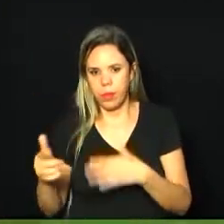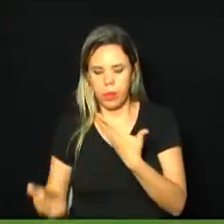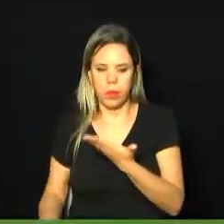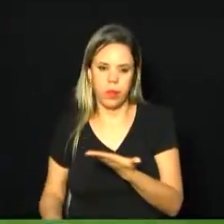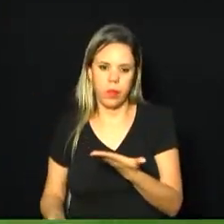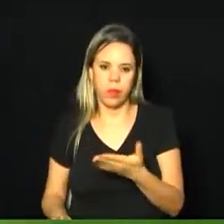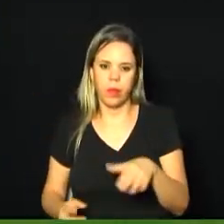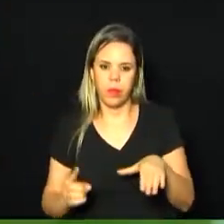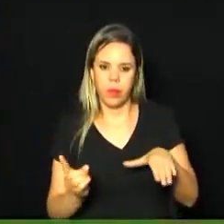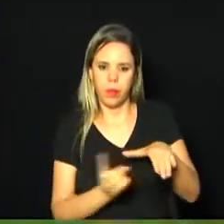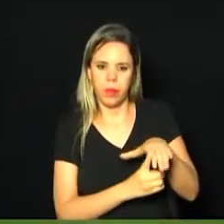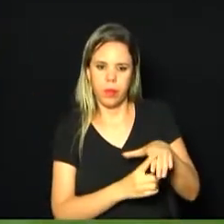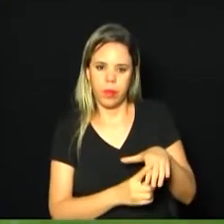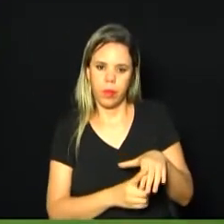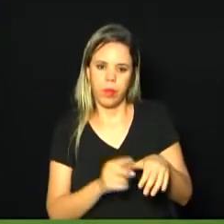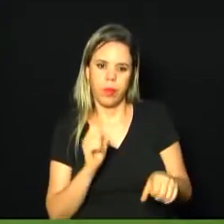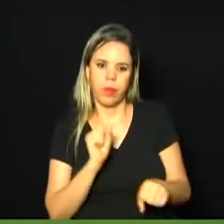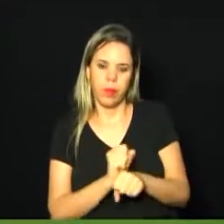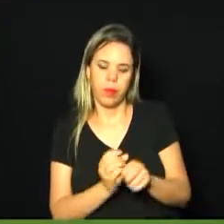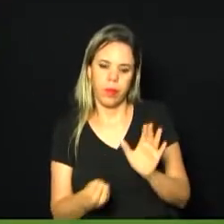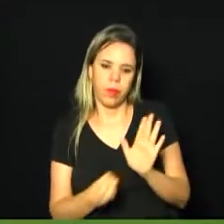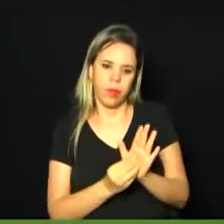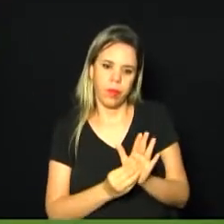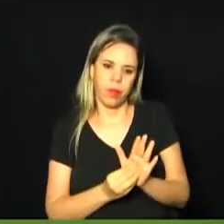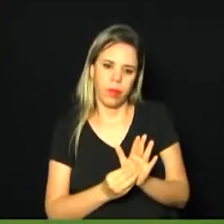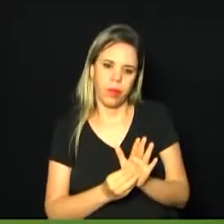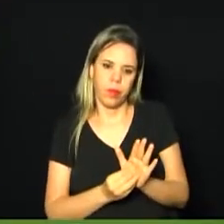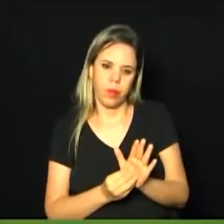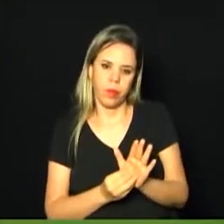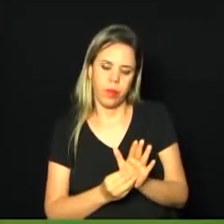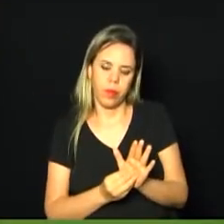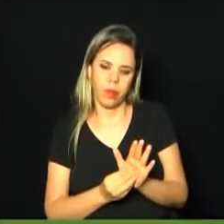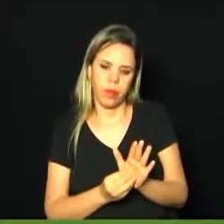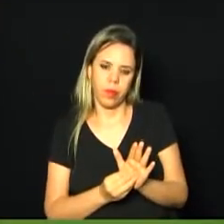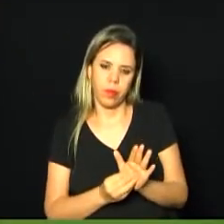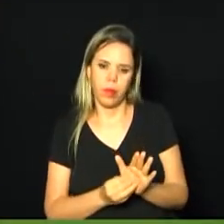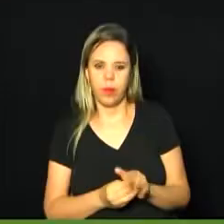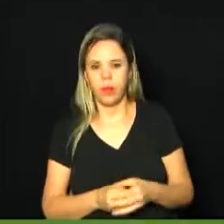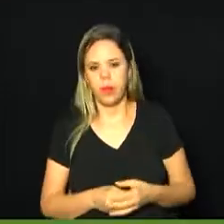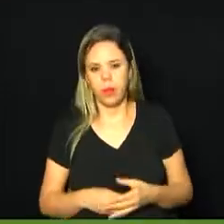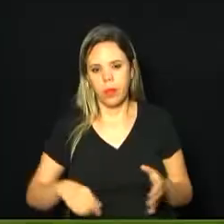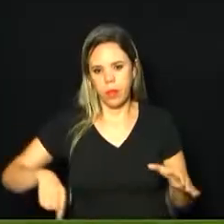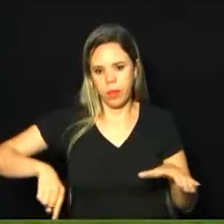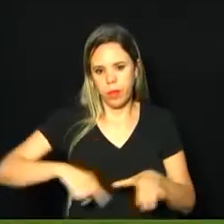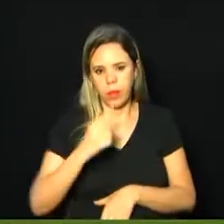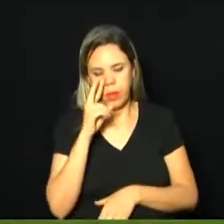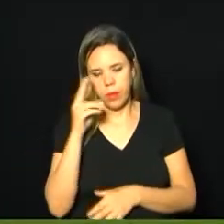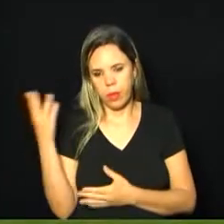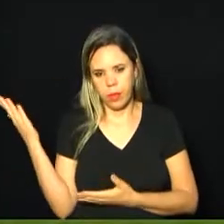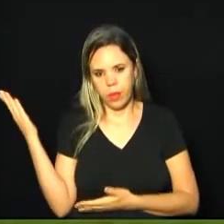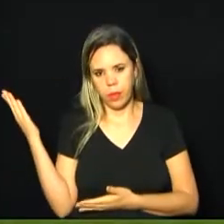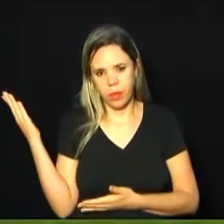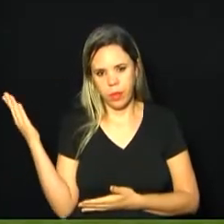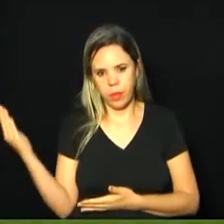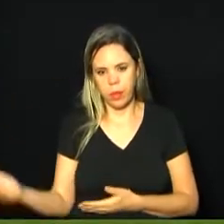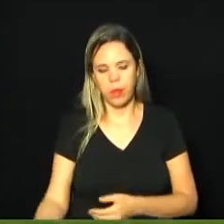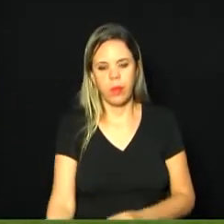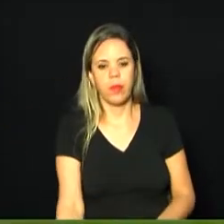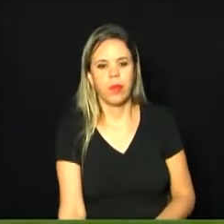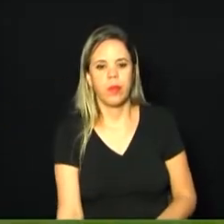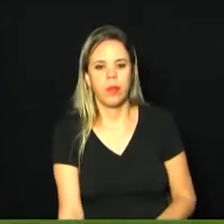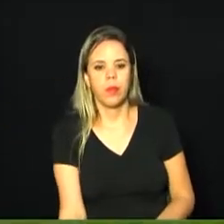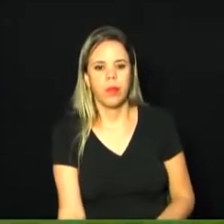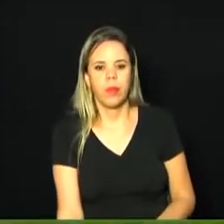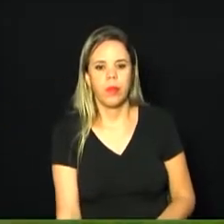pênalti marcado o lateral Bidu foi para a cobrança e bateu com força no canto para